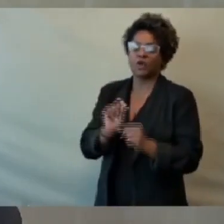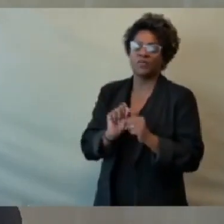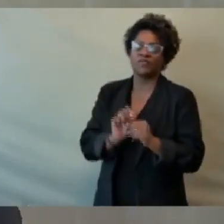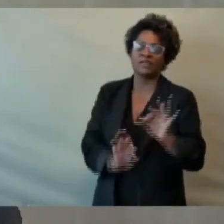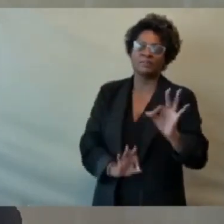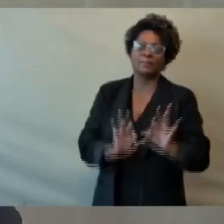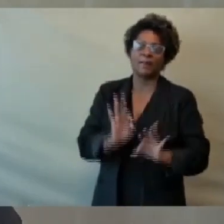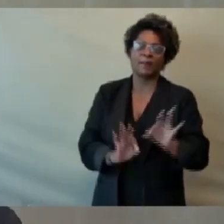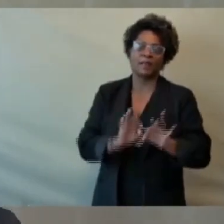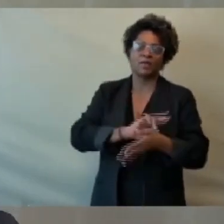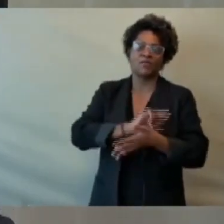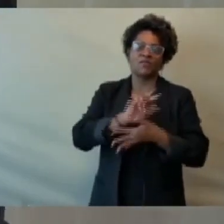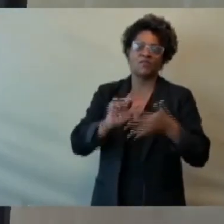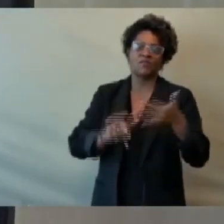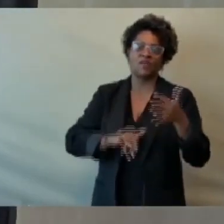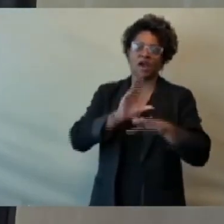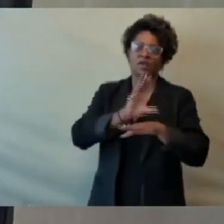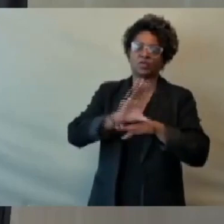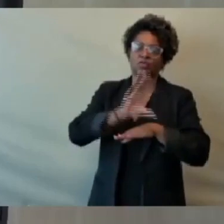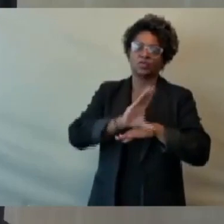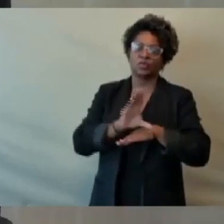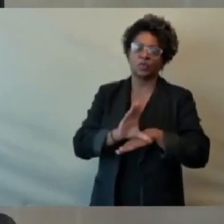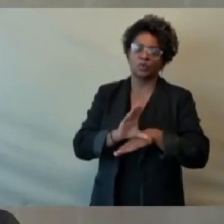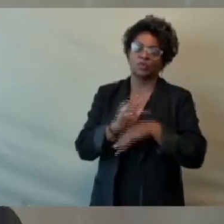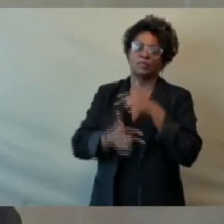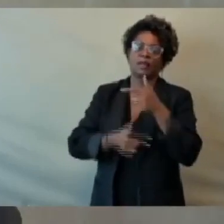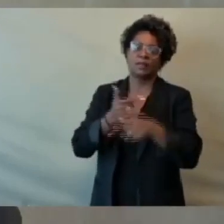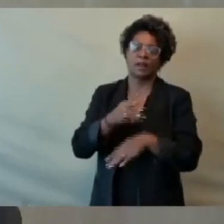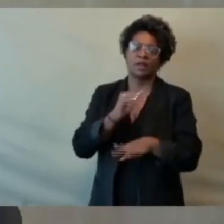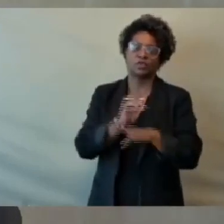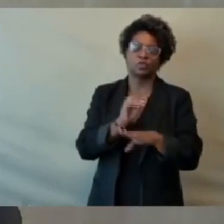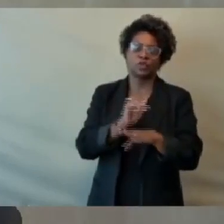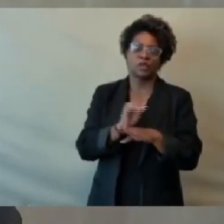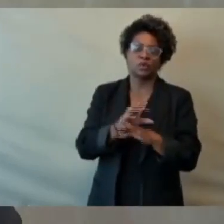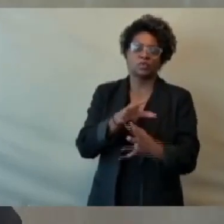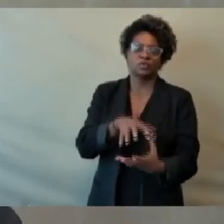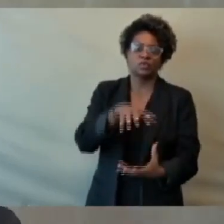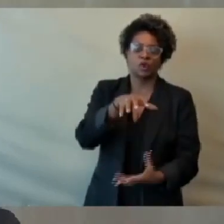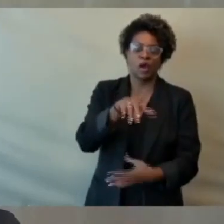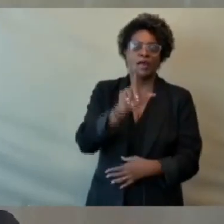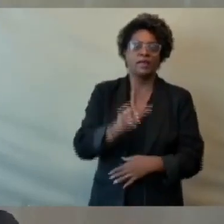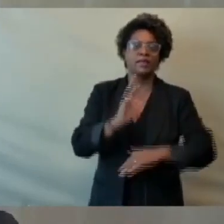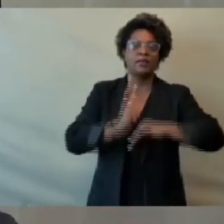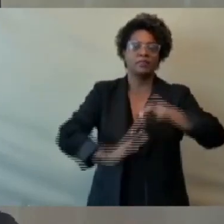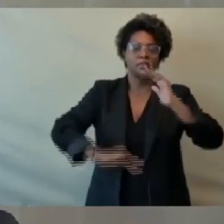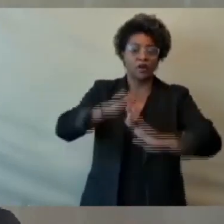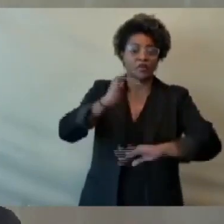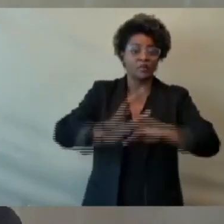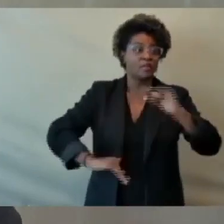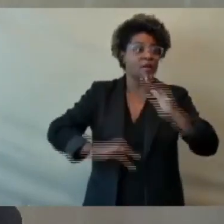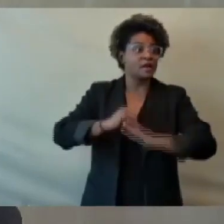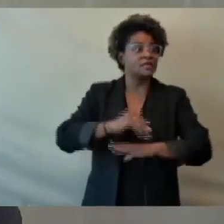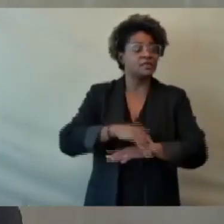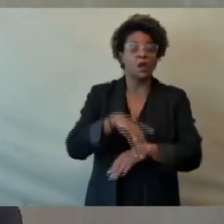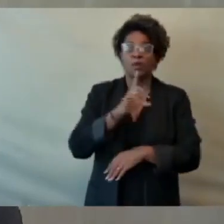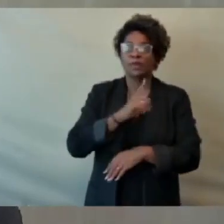atuar nessa profissão. E é uma profissão que está muito solicitada dentro da região de BH.